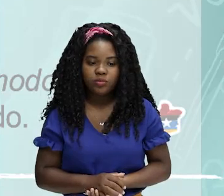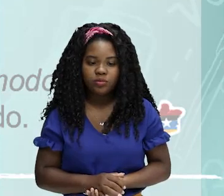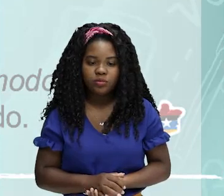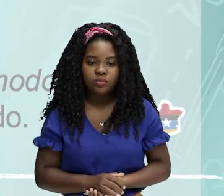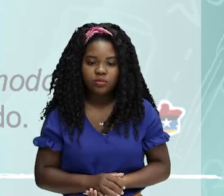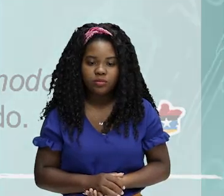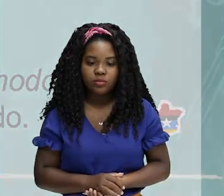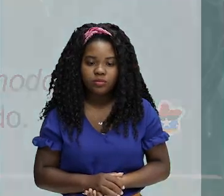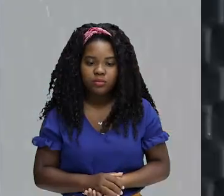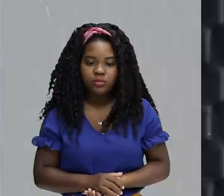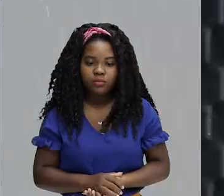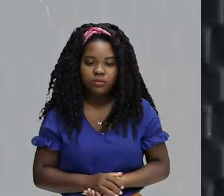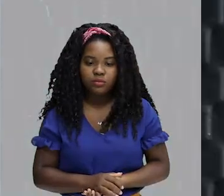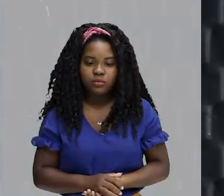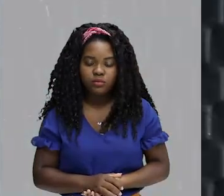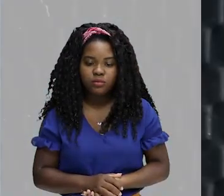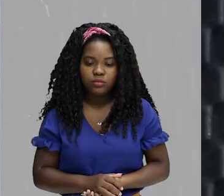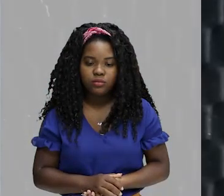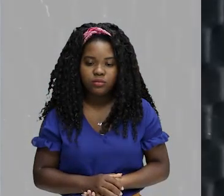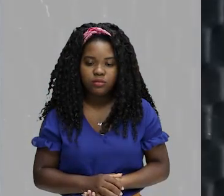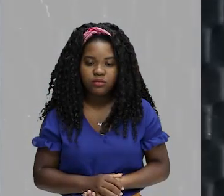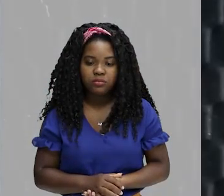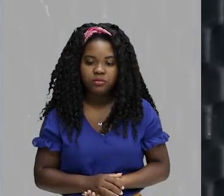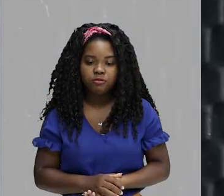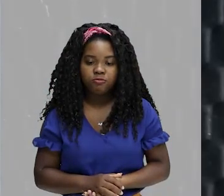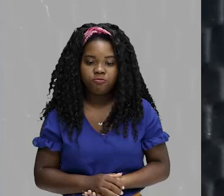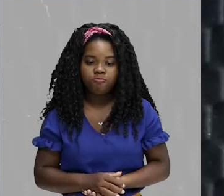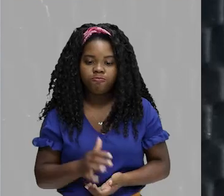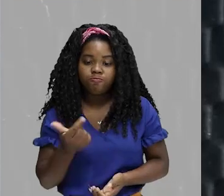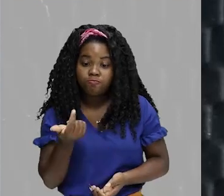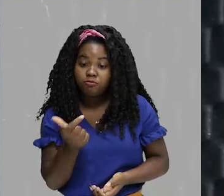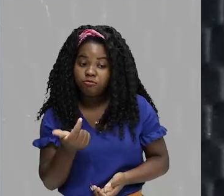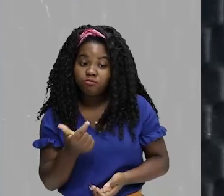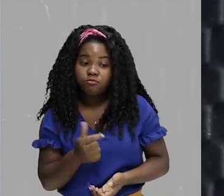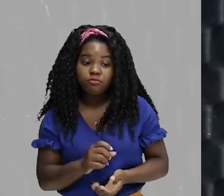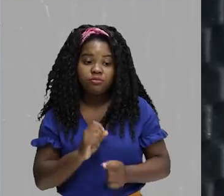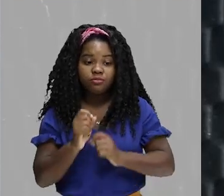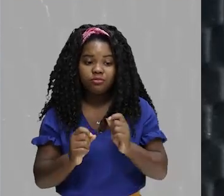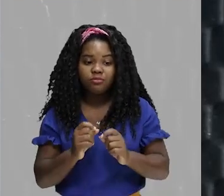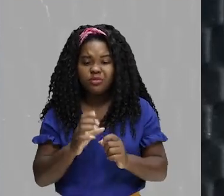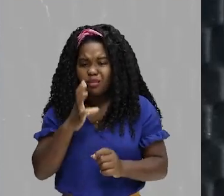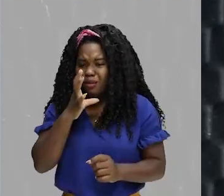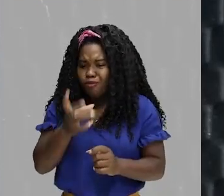ou hablar-lhe mal. Não tinha intenção de lhe ofender ou de falar